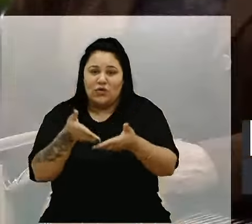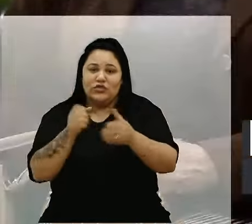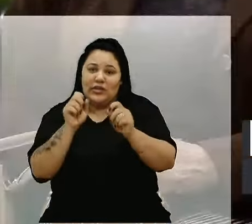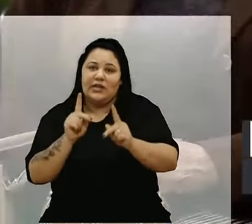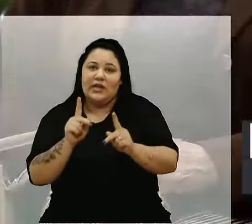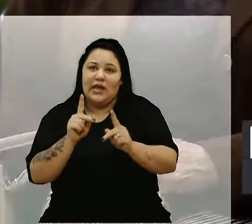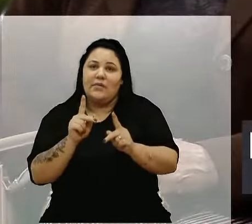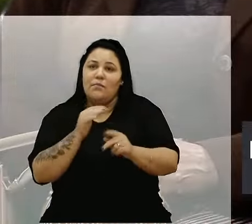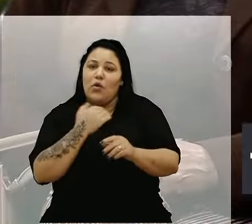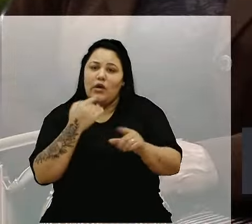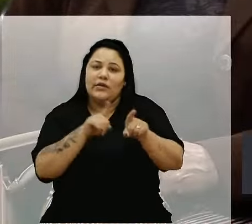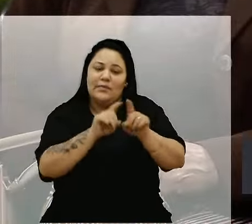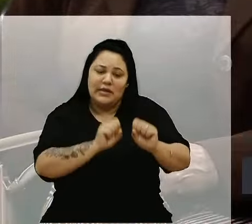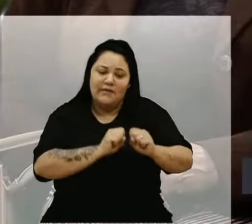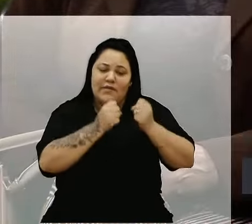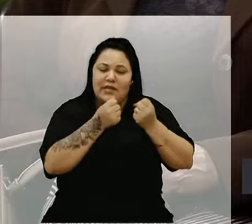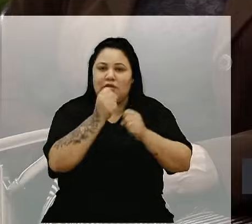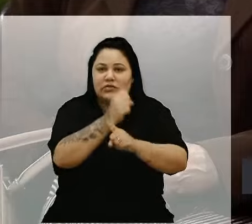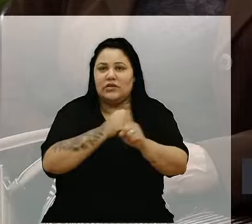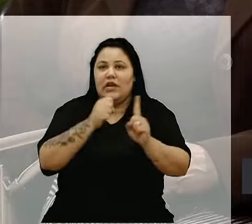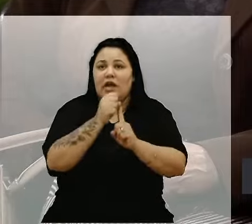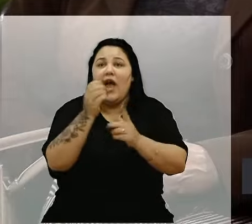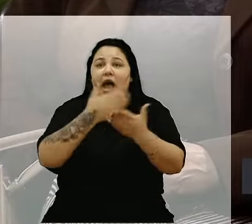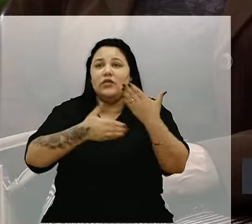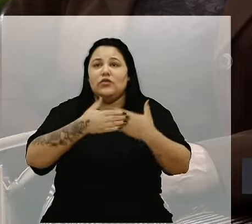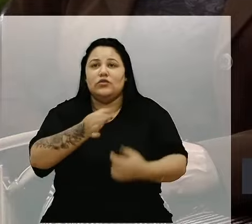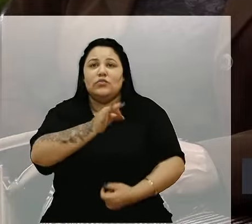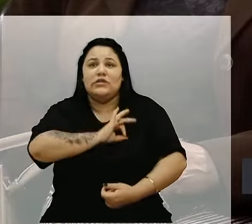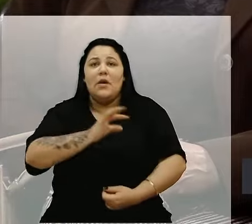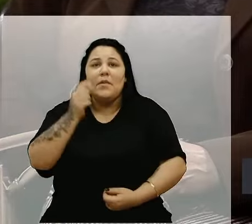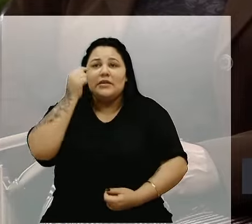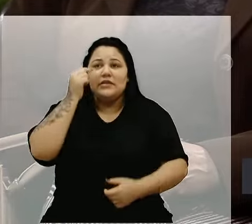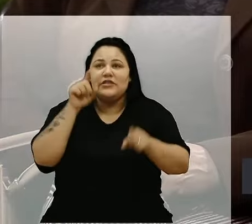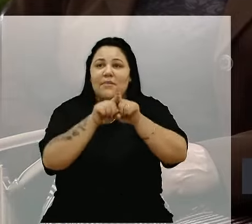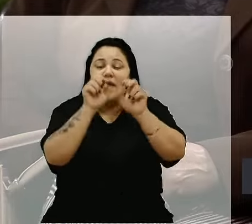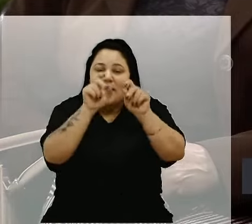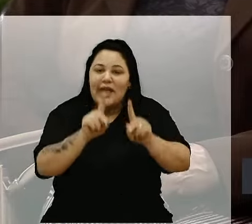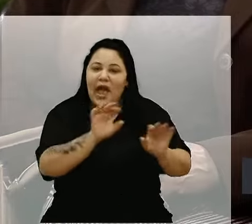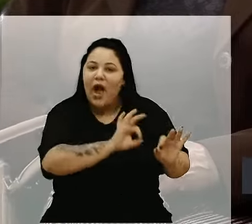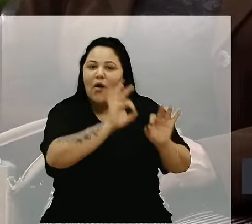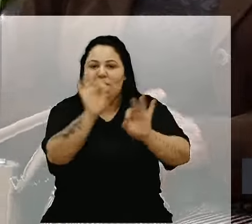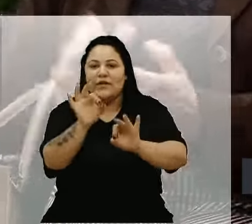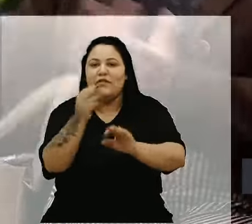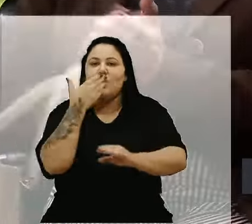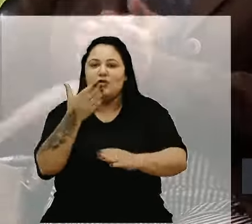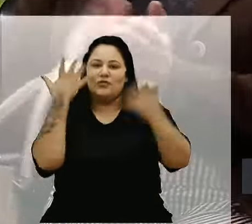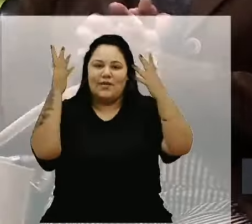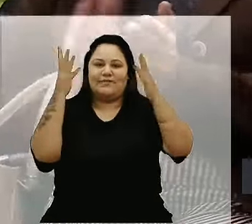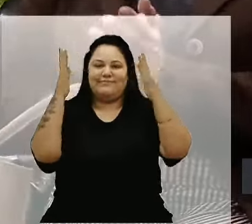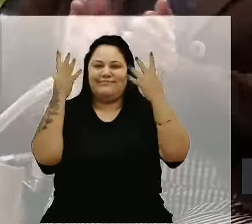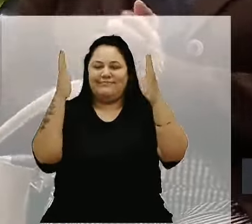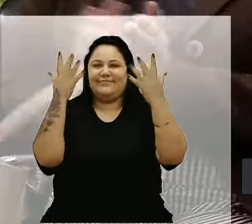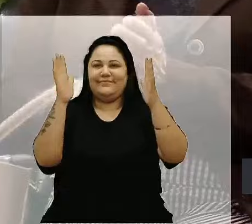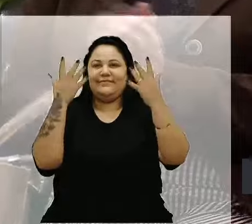A todos os policiais militares que estão aqui presentes e os que estão nos acompanhando, eu peço uma salva de palmas.